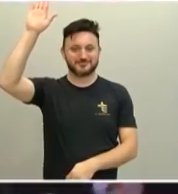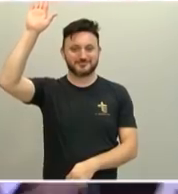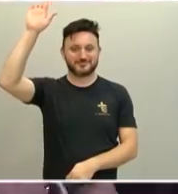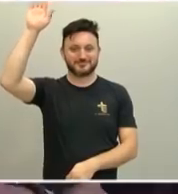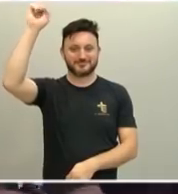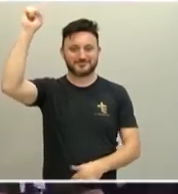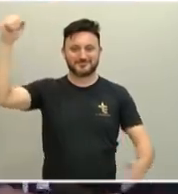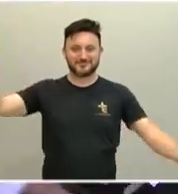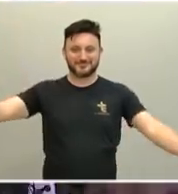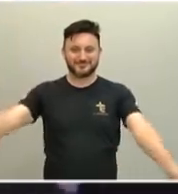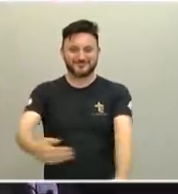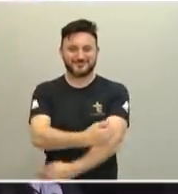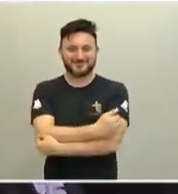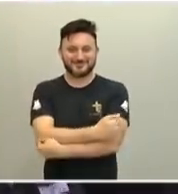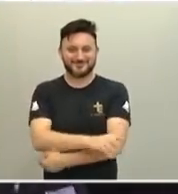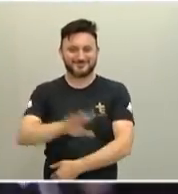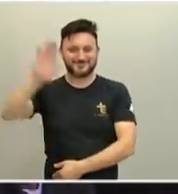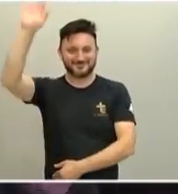Outra vez.